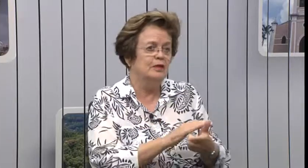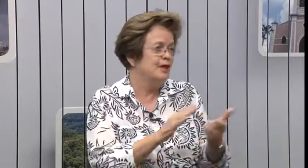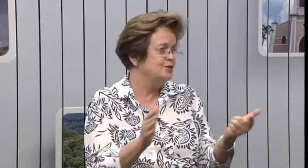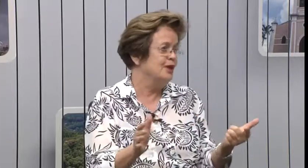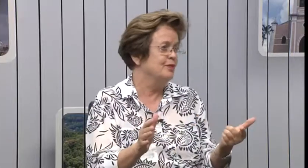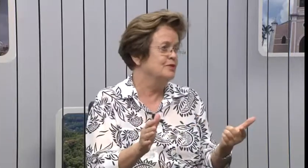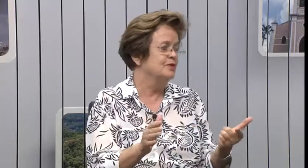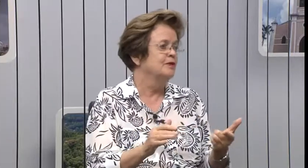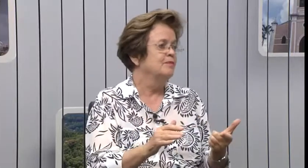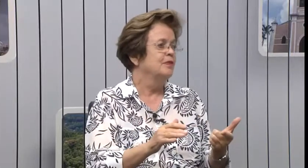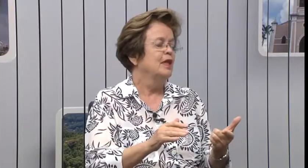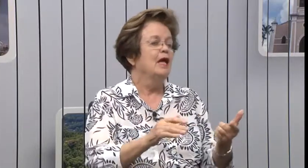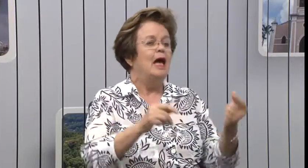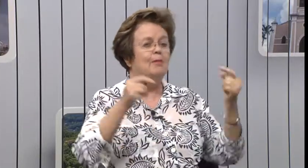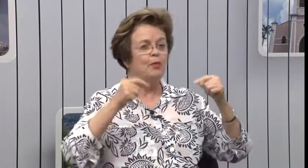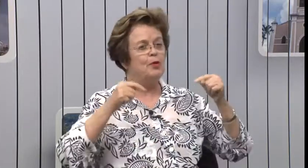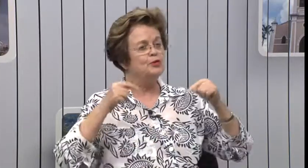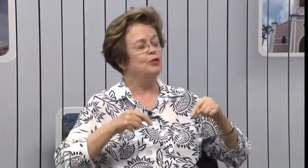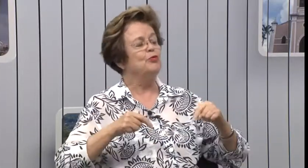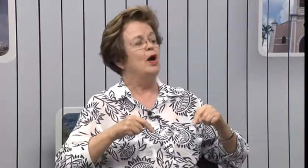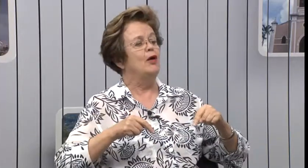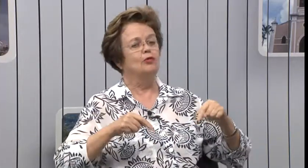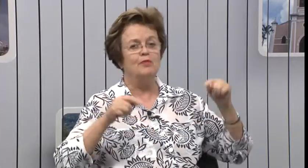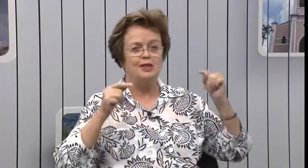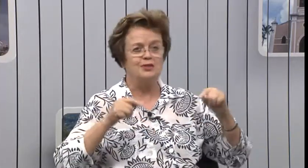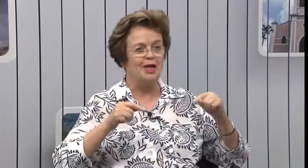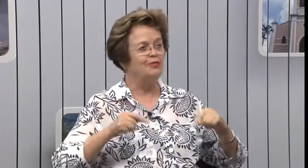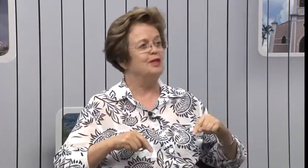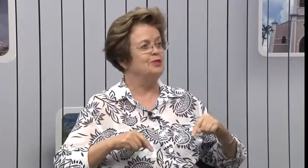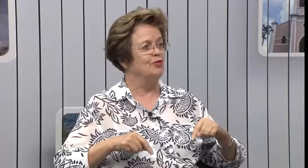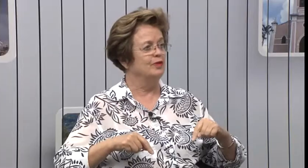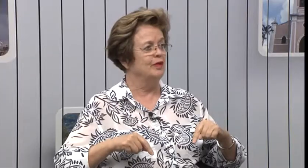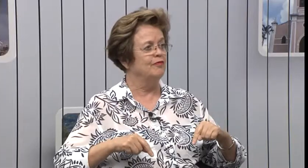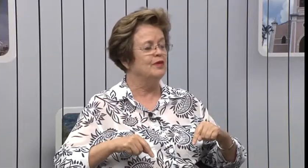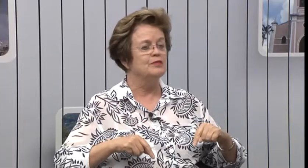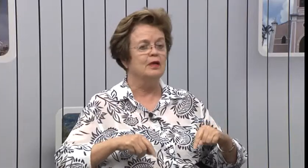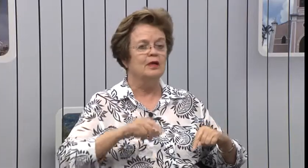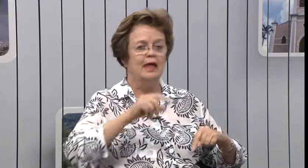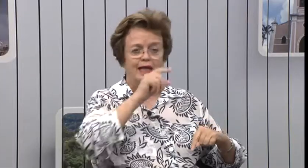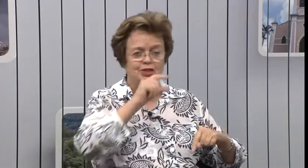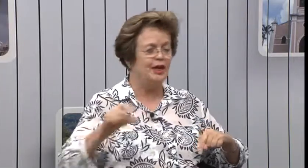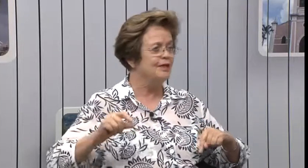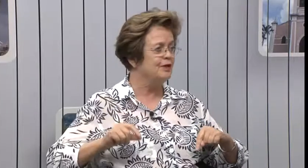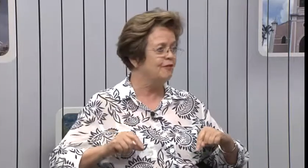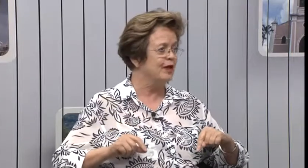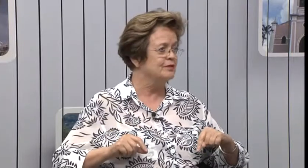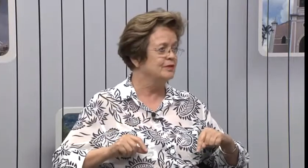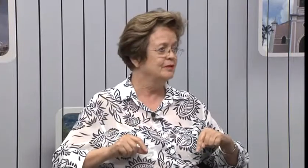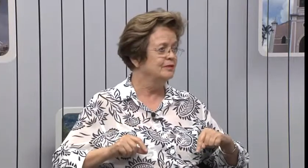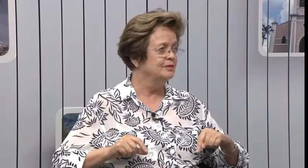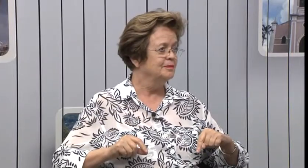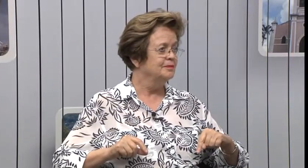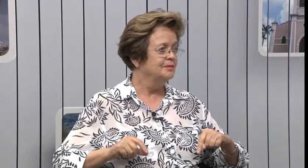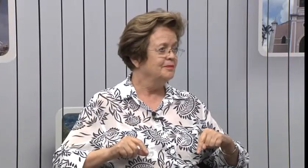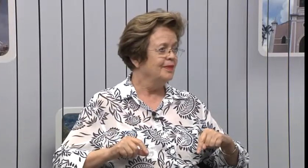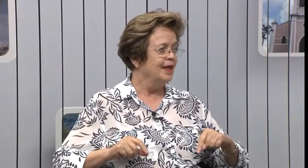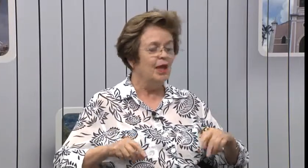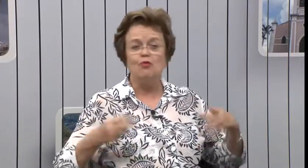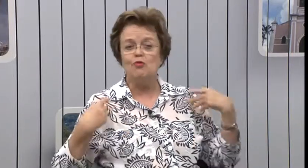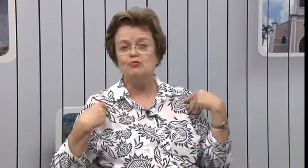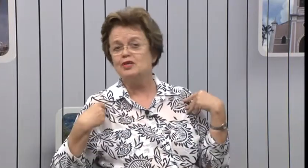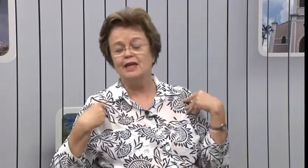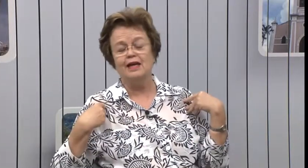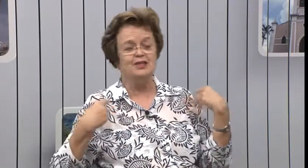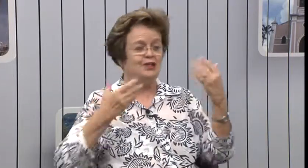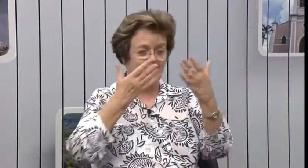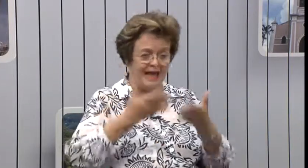publicados. Daí é simples. A proposta atual do Ministério da Saúde e da Anvisa é tirar essa frase. Eu